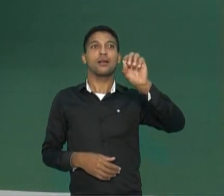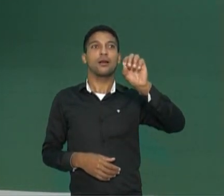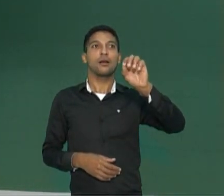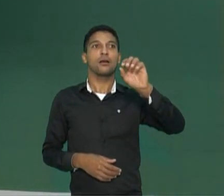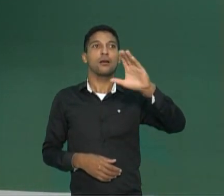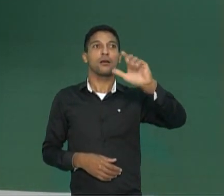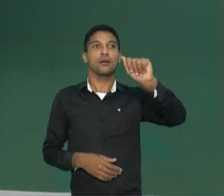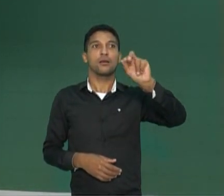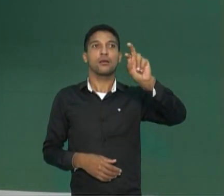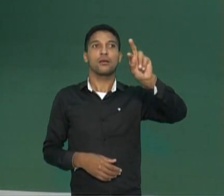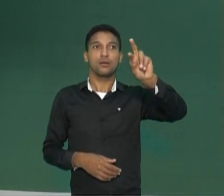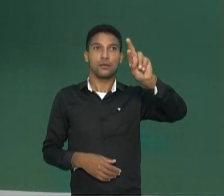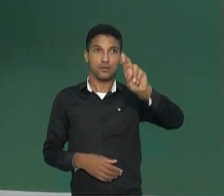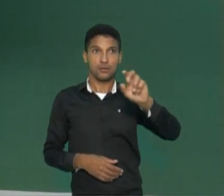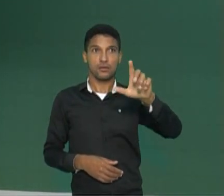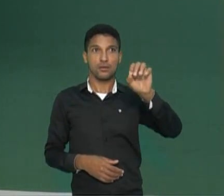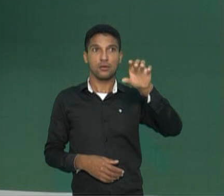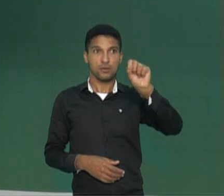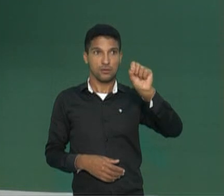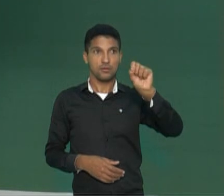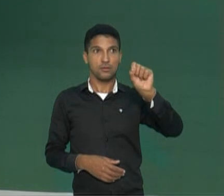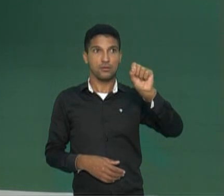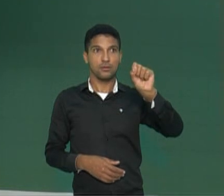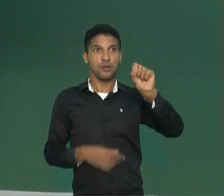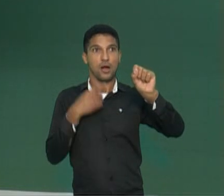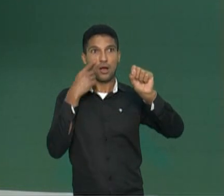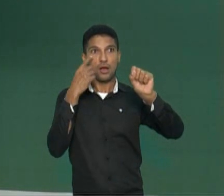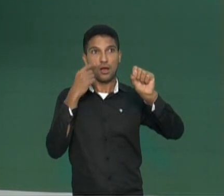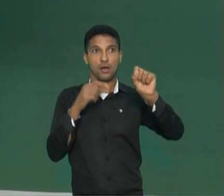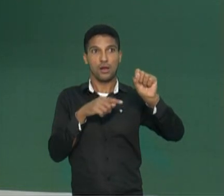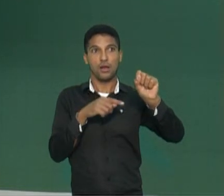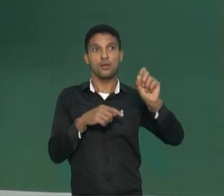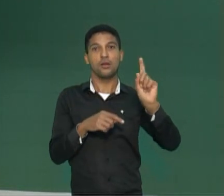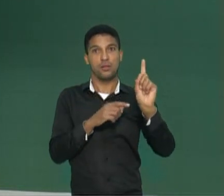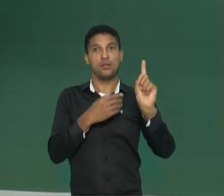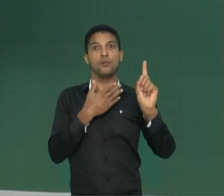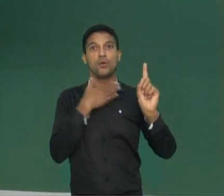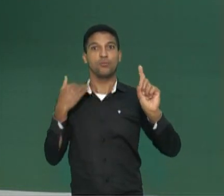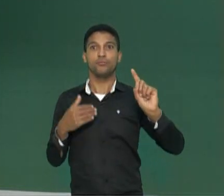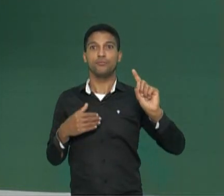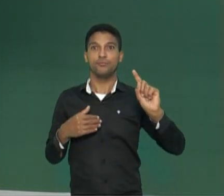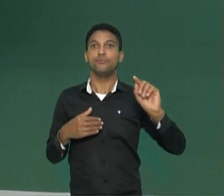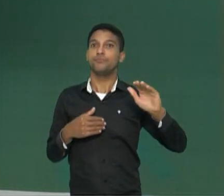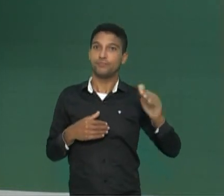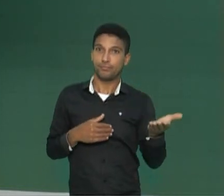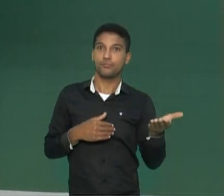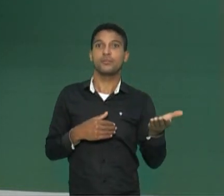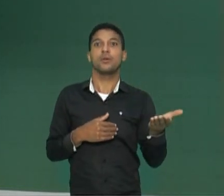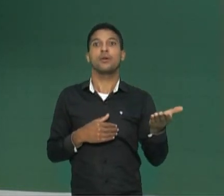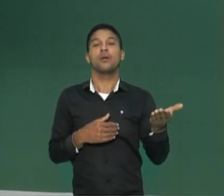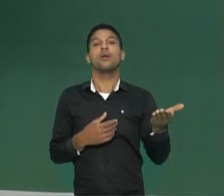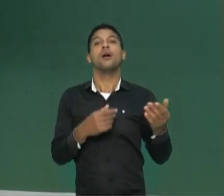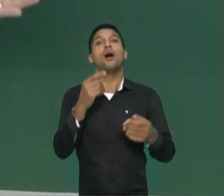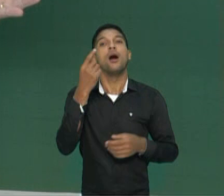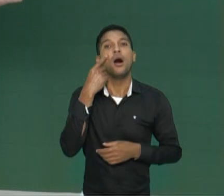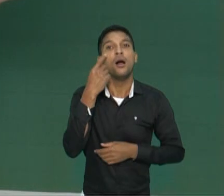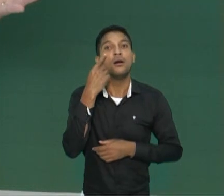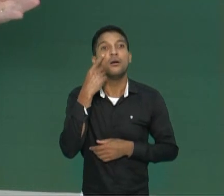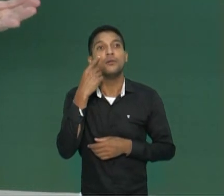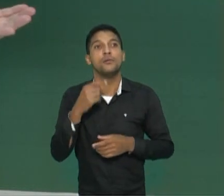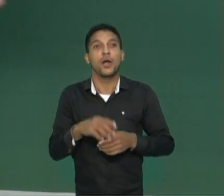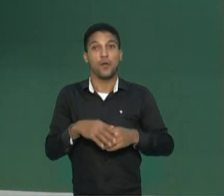virando posteriormente, né, o Germano, que foi um dos filhos dele, o Império Germânico Romano